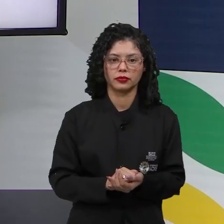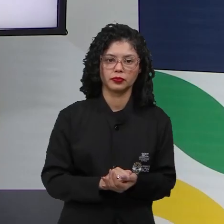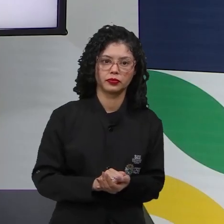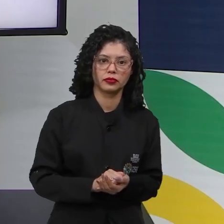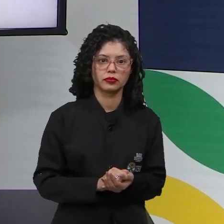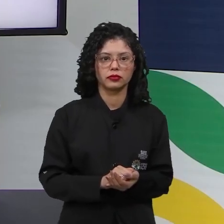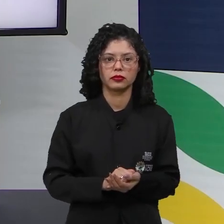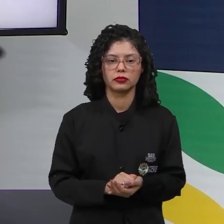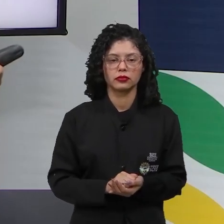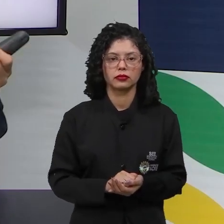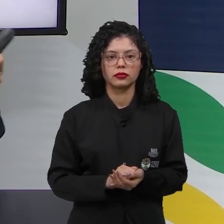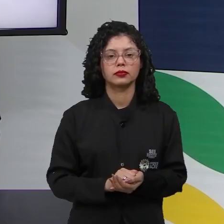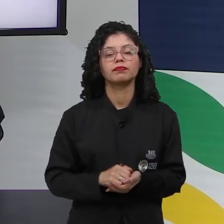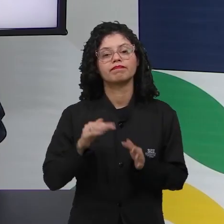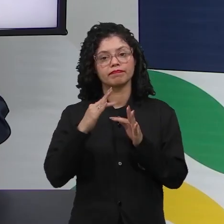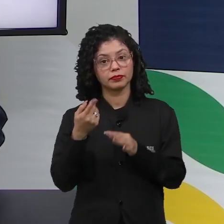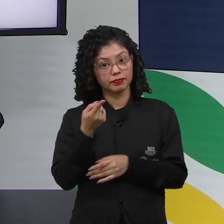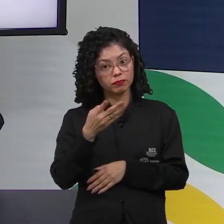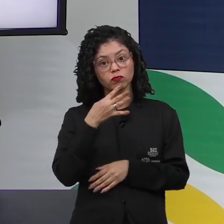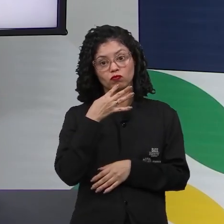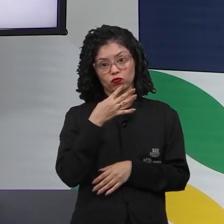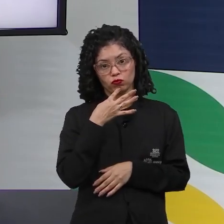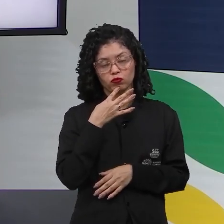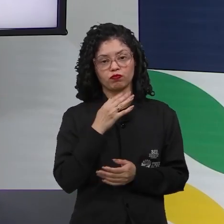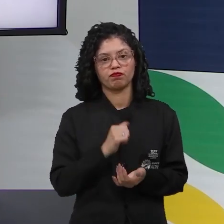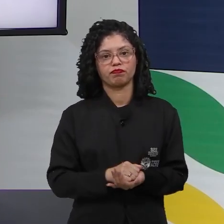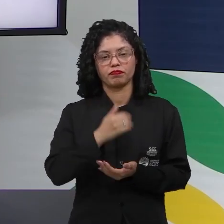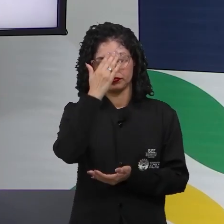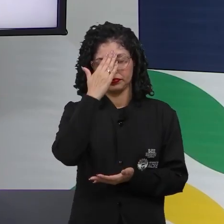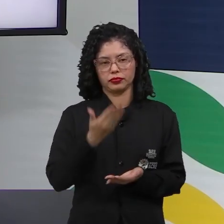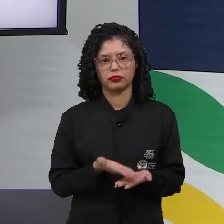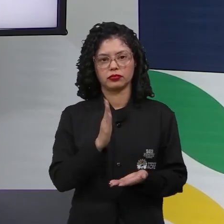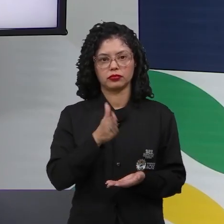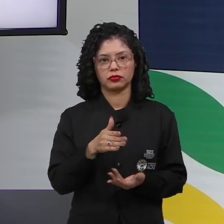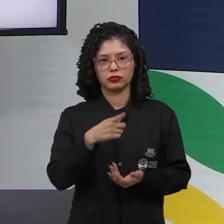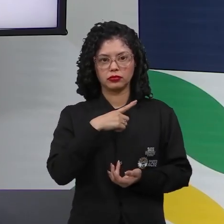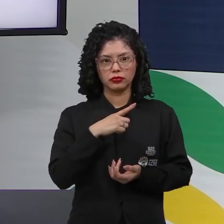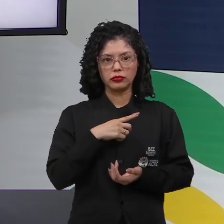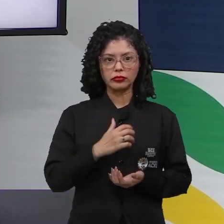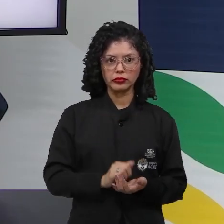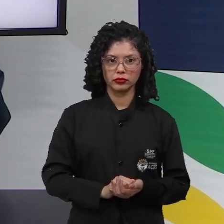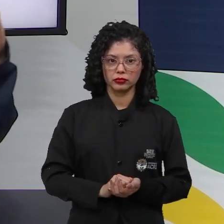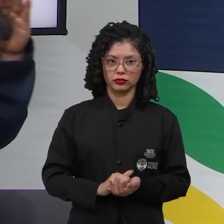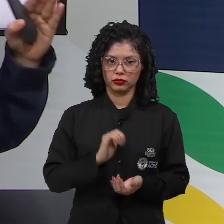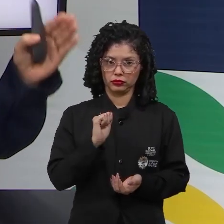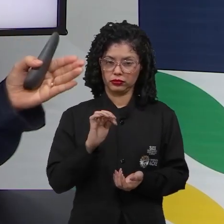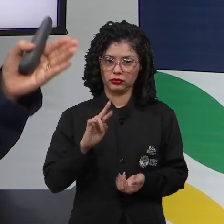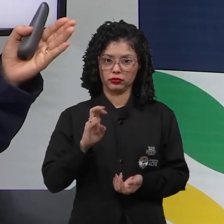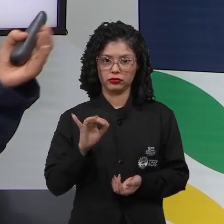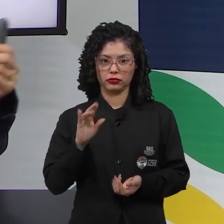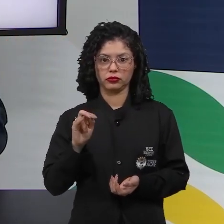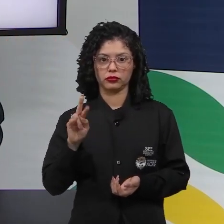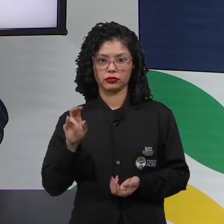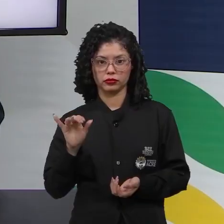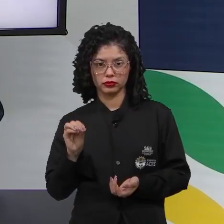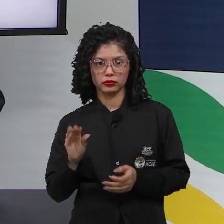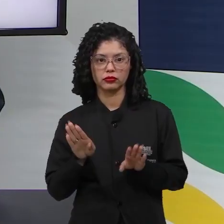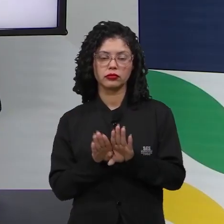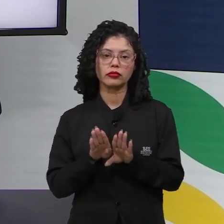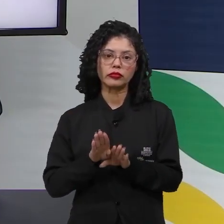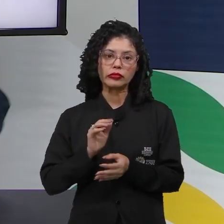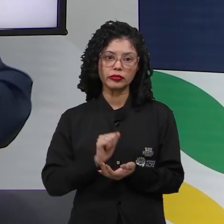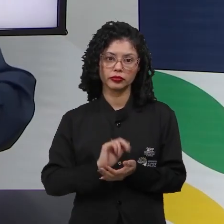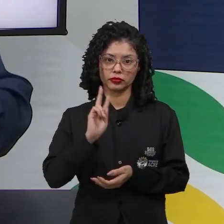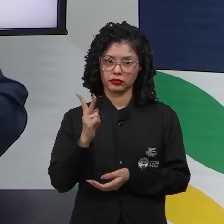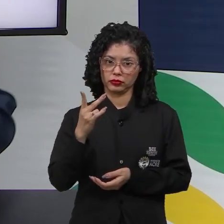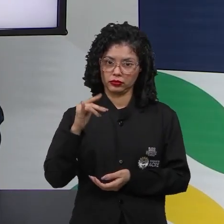relativamente familiar para vocês, né? Creio que muitos de vocês já tenham tomado ali um antihistamínico, né? Tem um histamina,